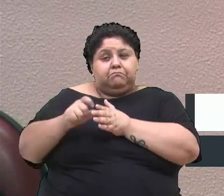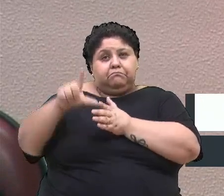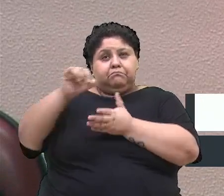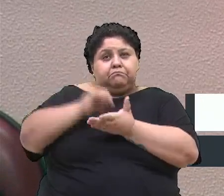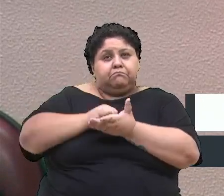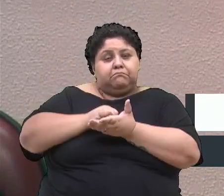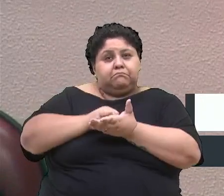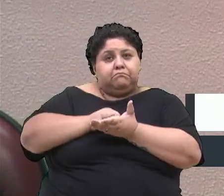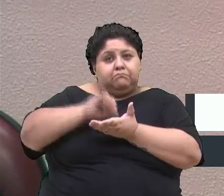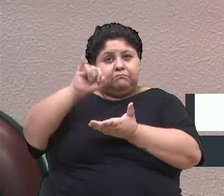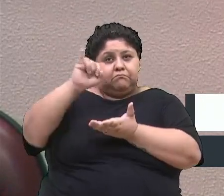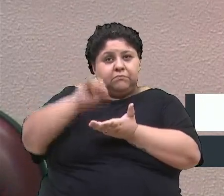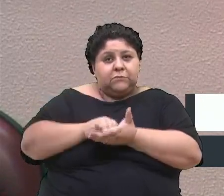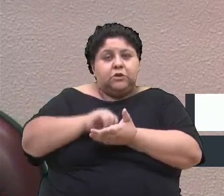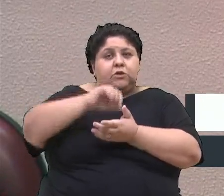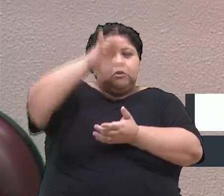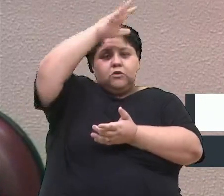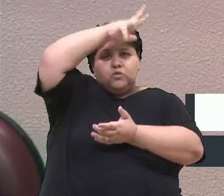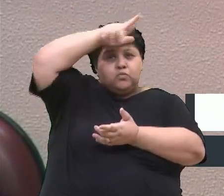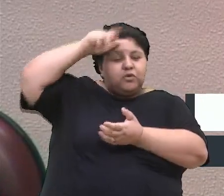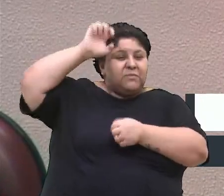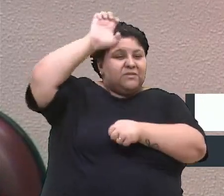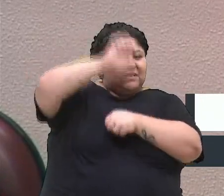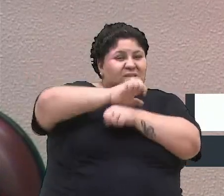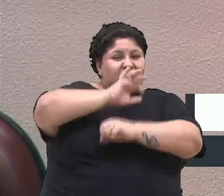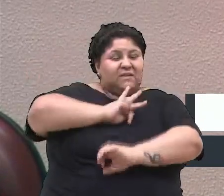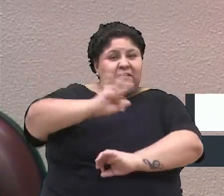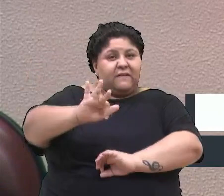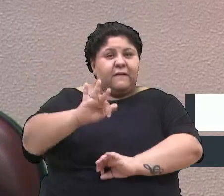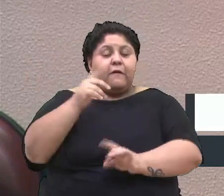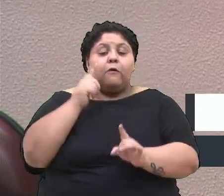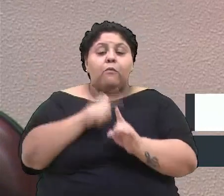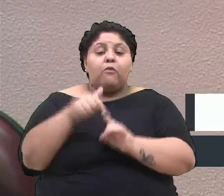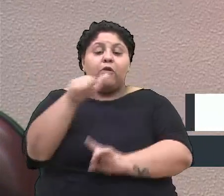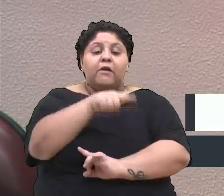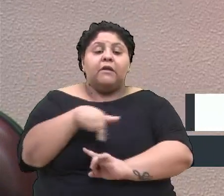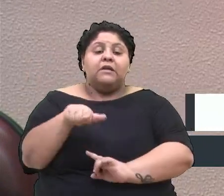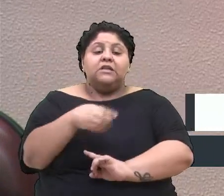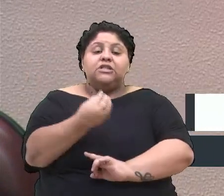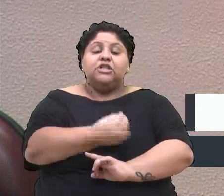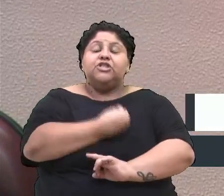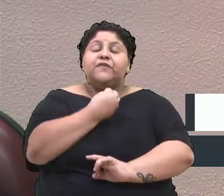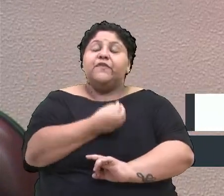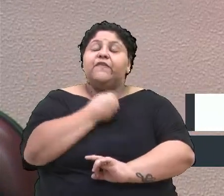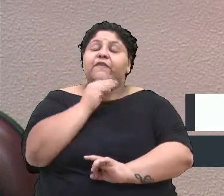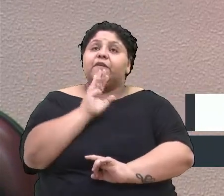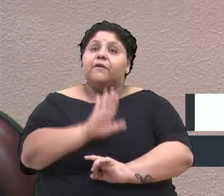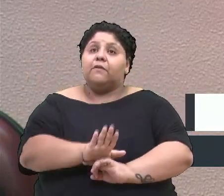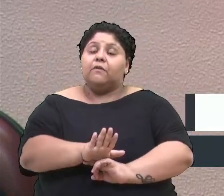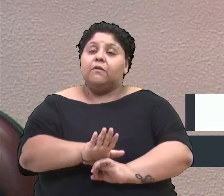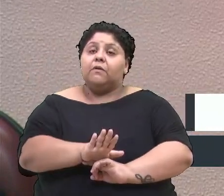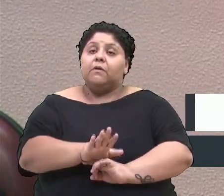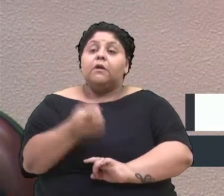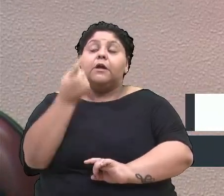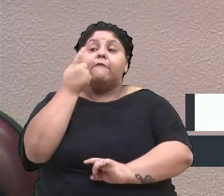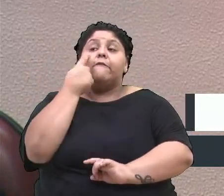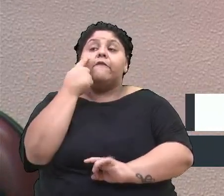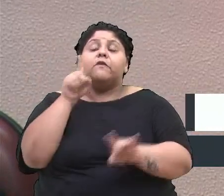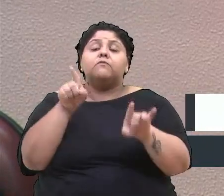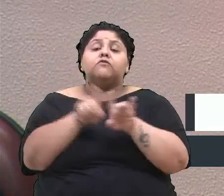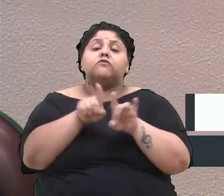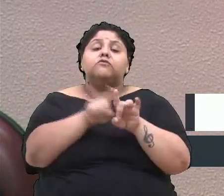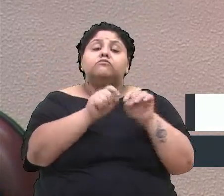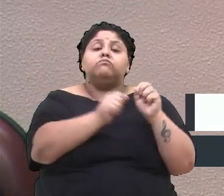nível municipal, estadual e federal, por aquilo que a gente vive ou presenciou ao longo